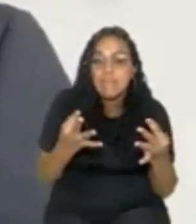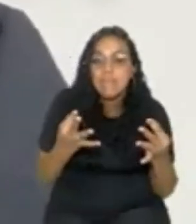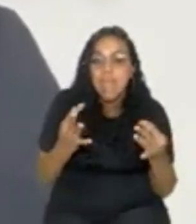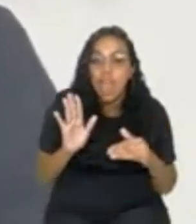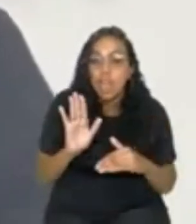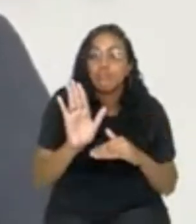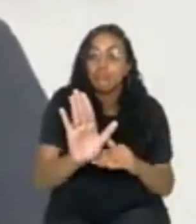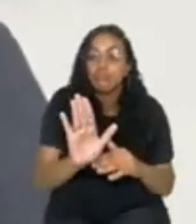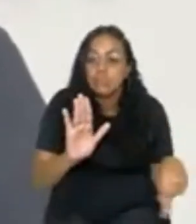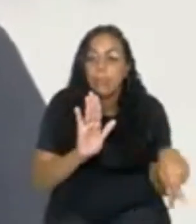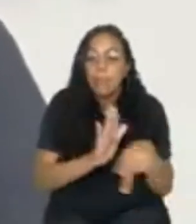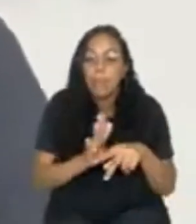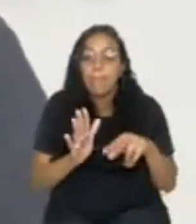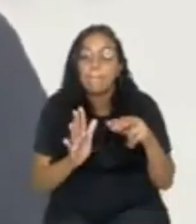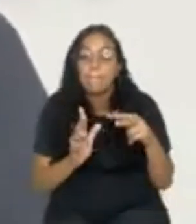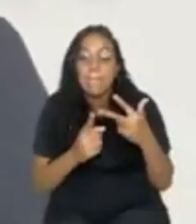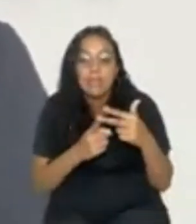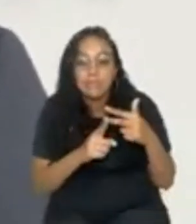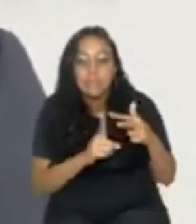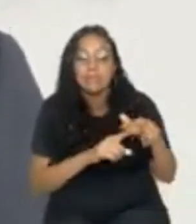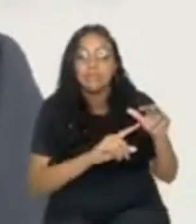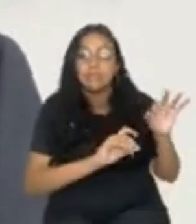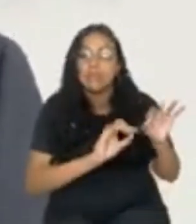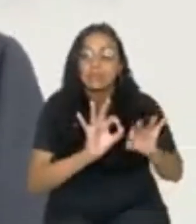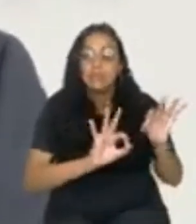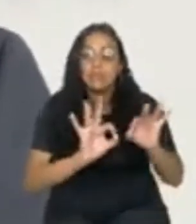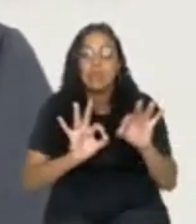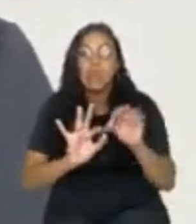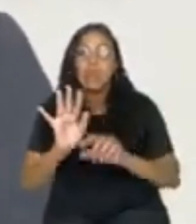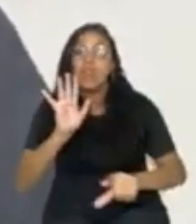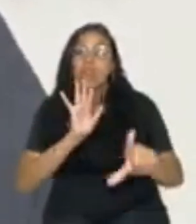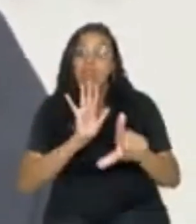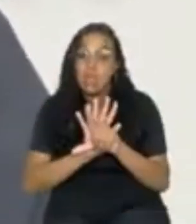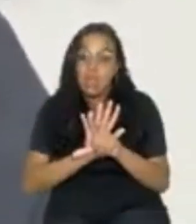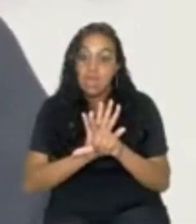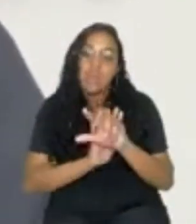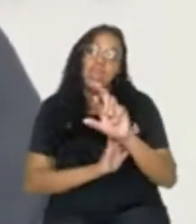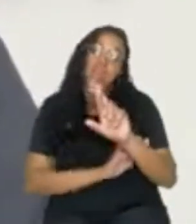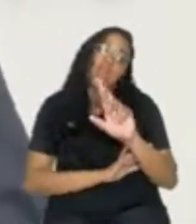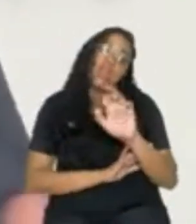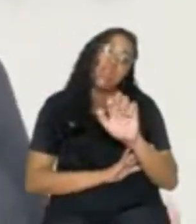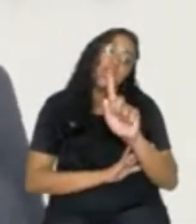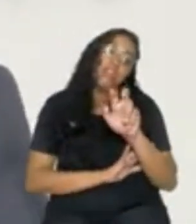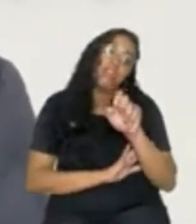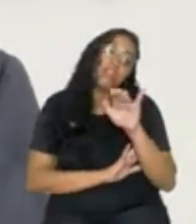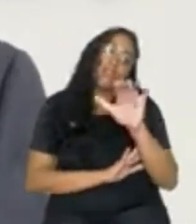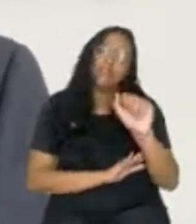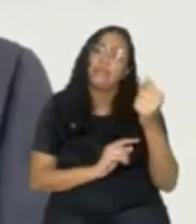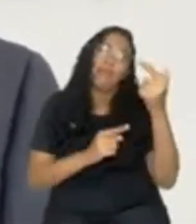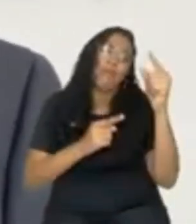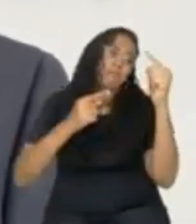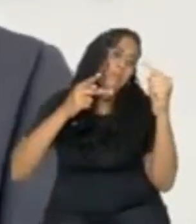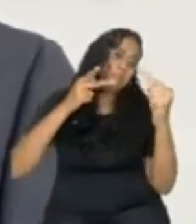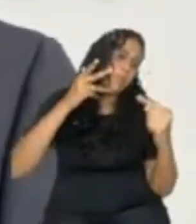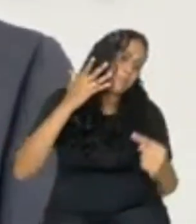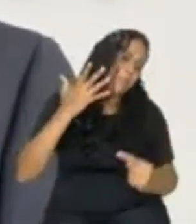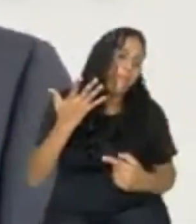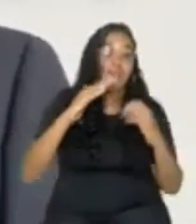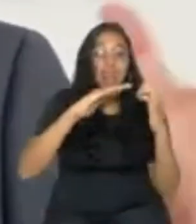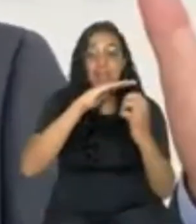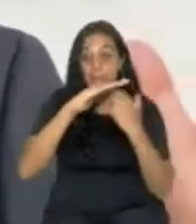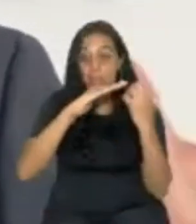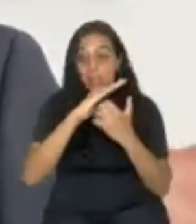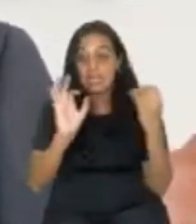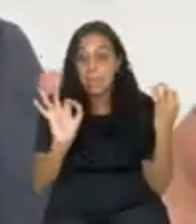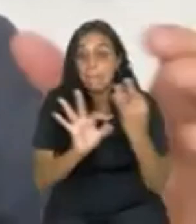a defesa intransigente da manutenção da nossa lei de regência e tantos outros. Mas a FENACOR, mais do que isso,